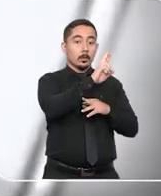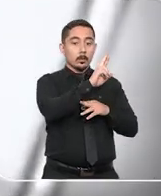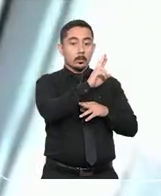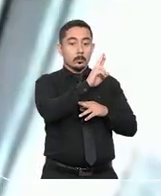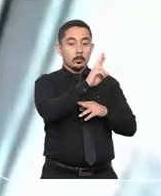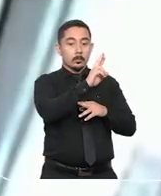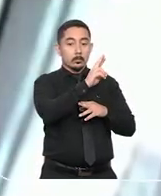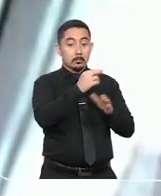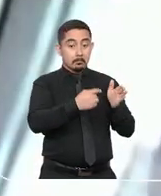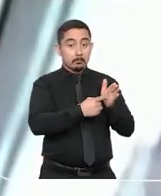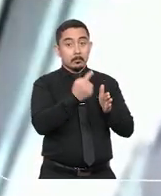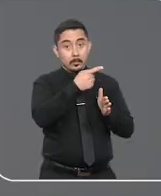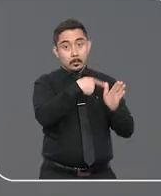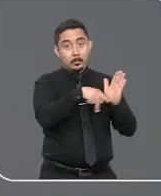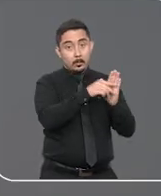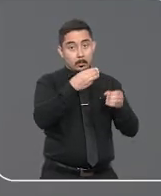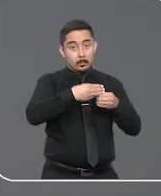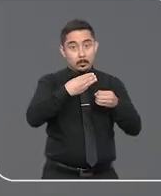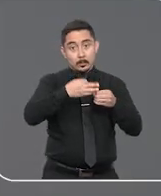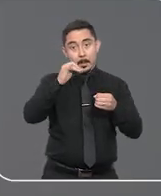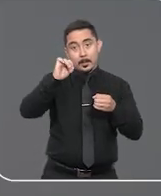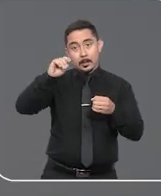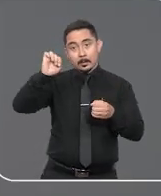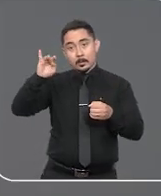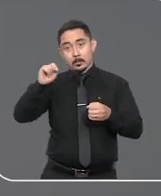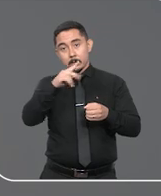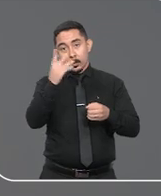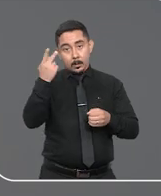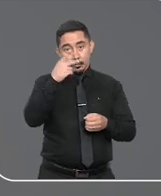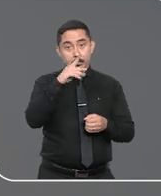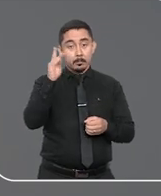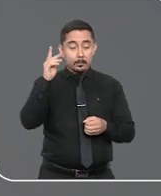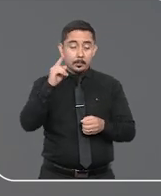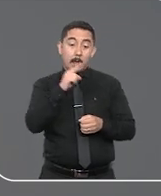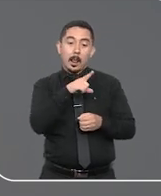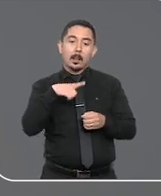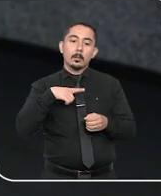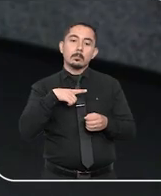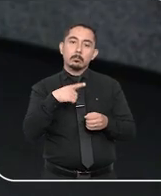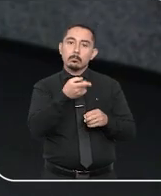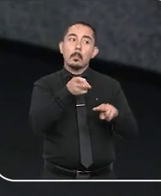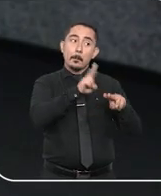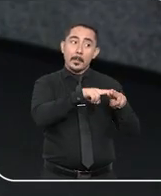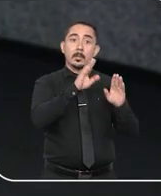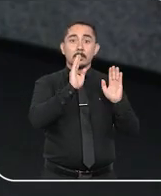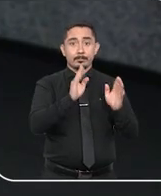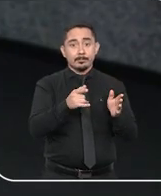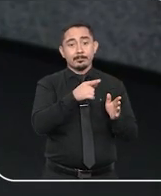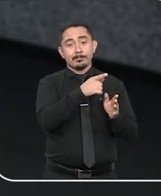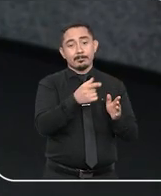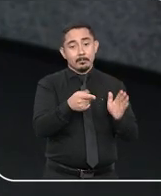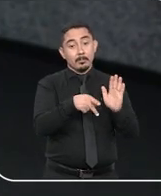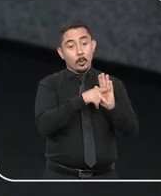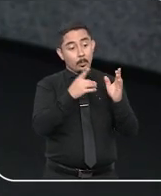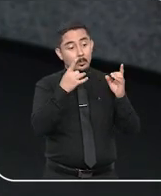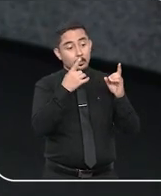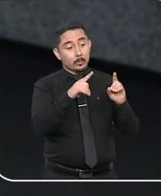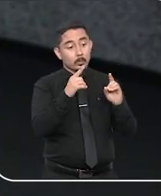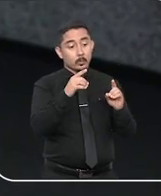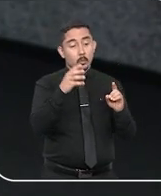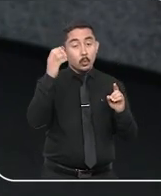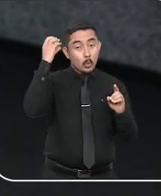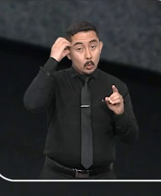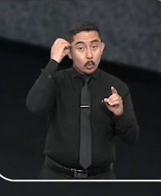da mulher, a primeira-dama do município de Tamandaré, em Pernambuco, Sari Corte Real. Sari chegou a ser presa em flagrante por